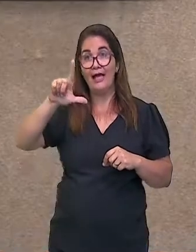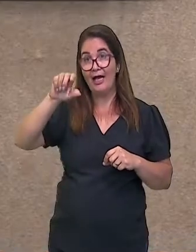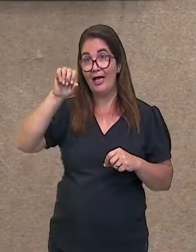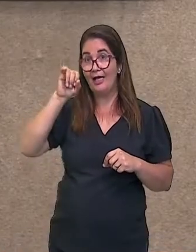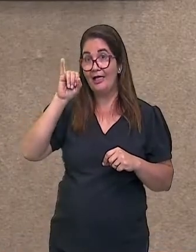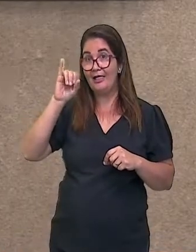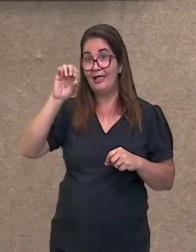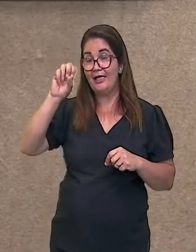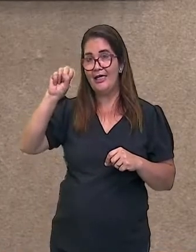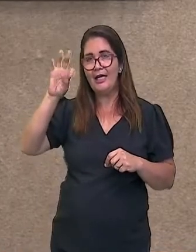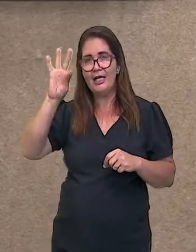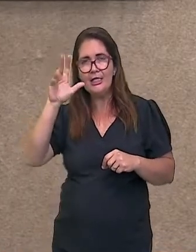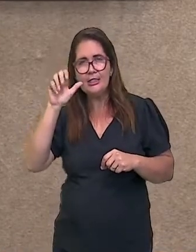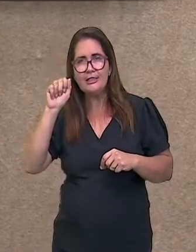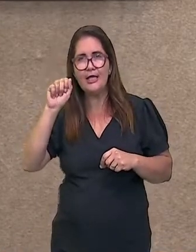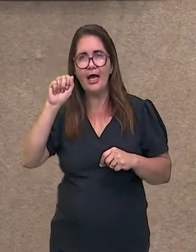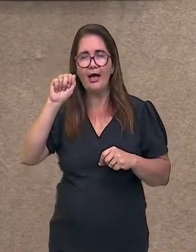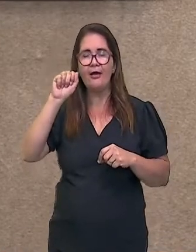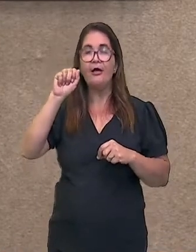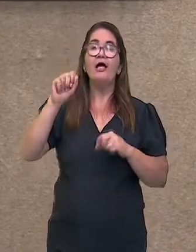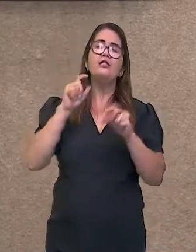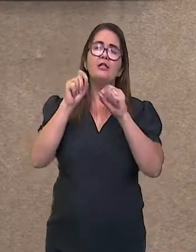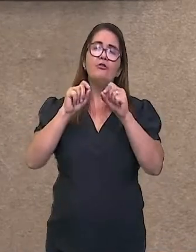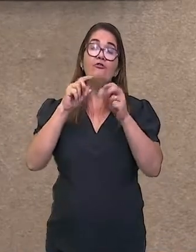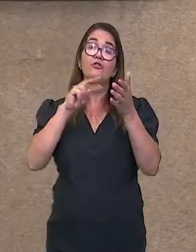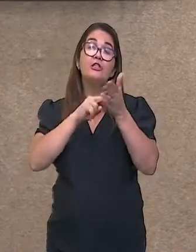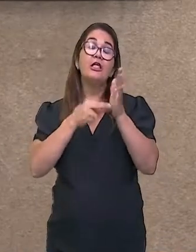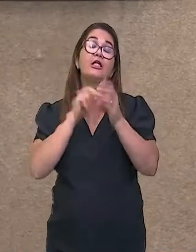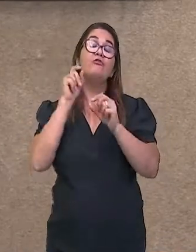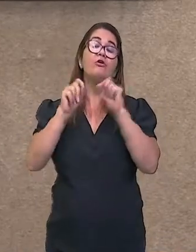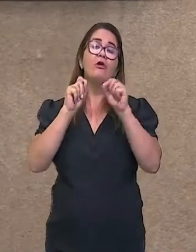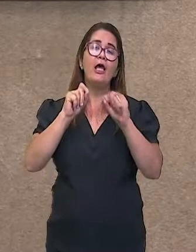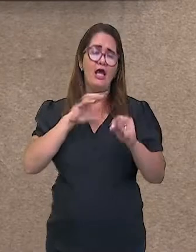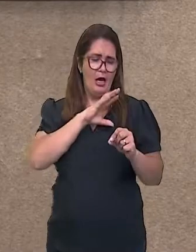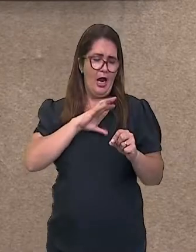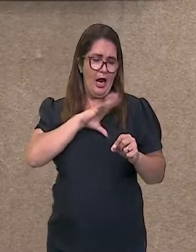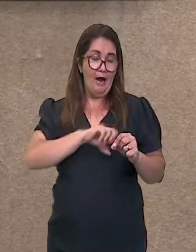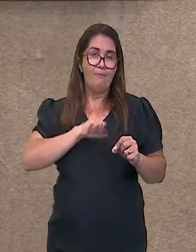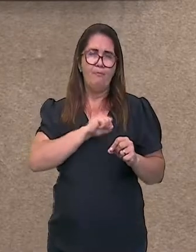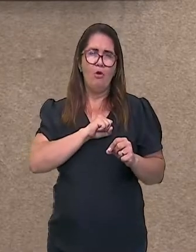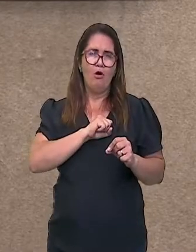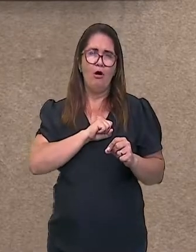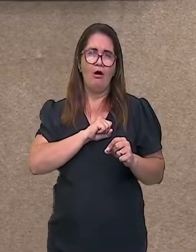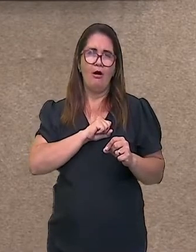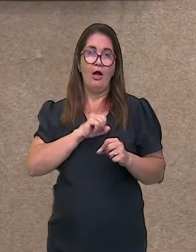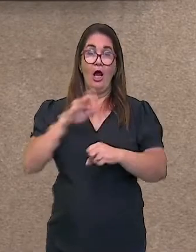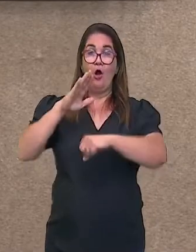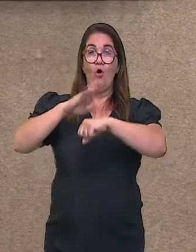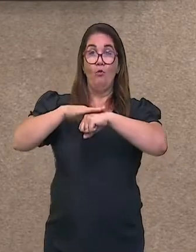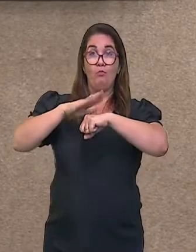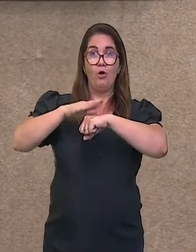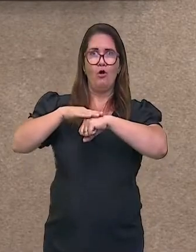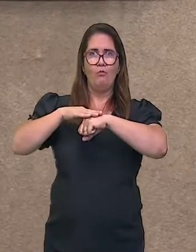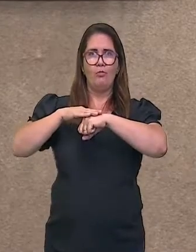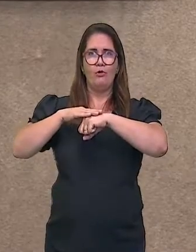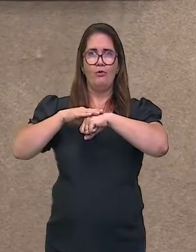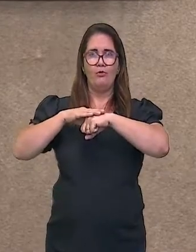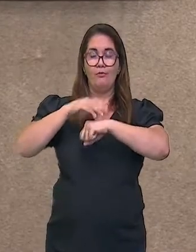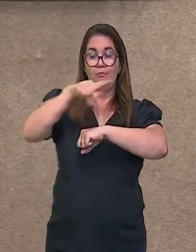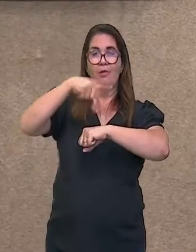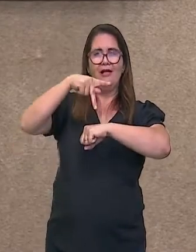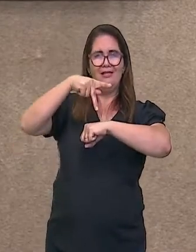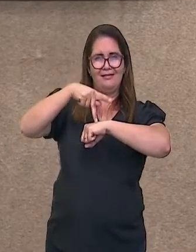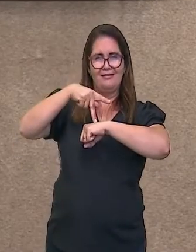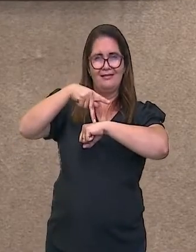movimento nacionalista servia como suporte ideológico para o Império Alemão defender os seus interesses de